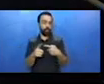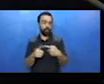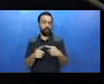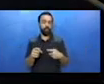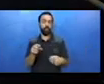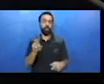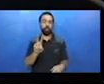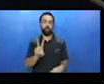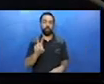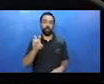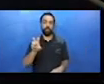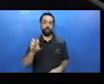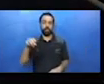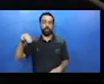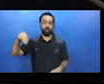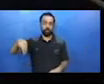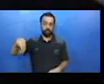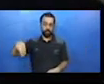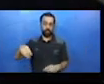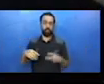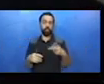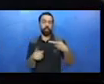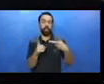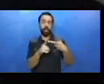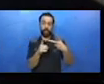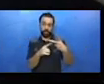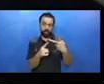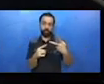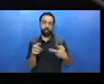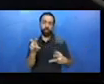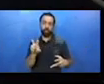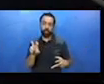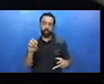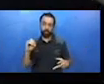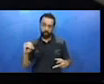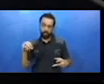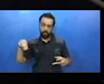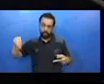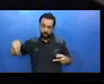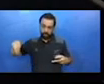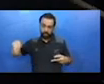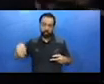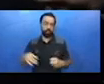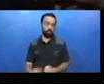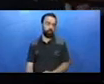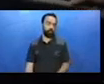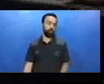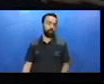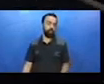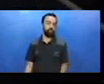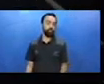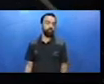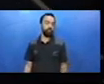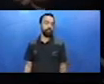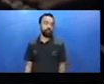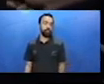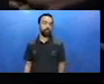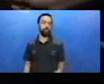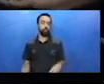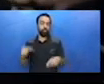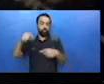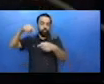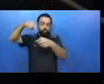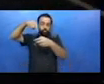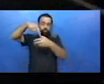piscina um pouquinho maior, não, o dobro do tamanho dessas piscinas que a gente conhece regularmente aí nas nossas cidades. Elas são bem